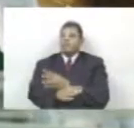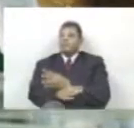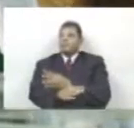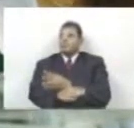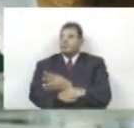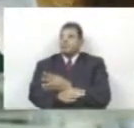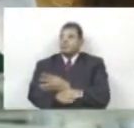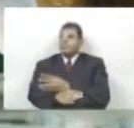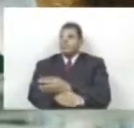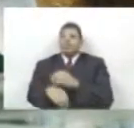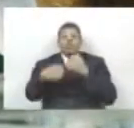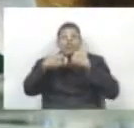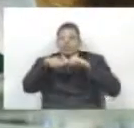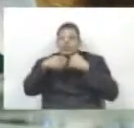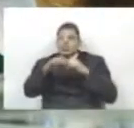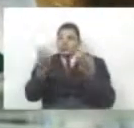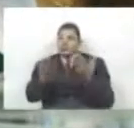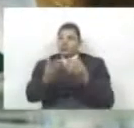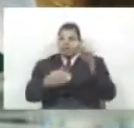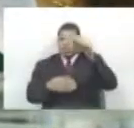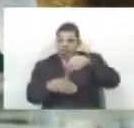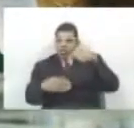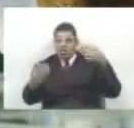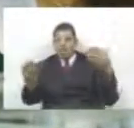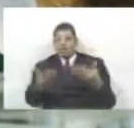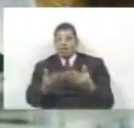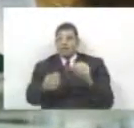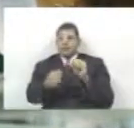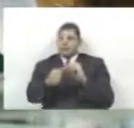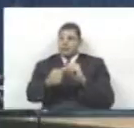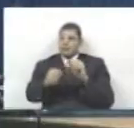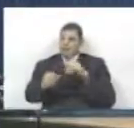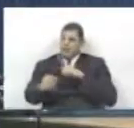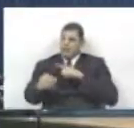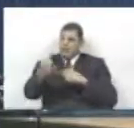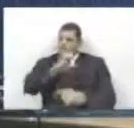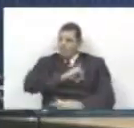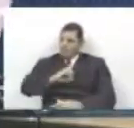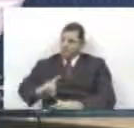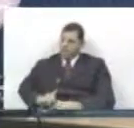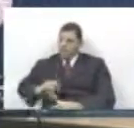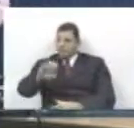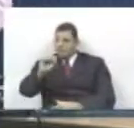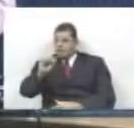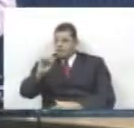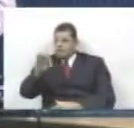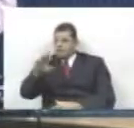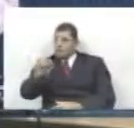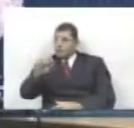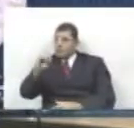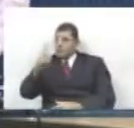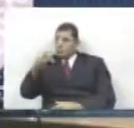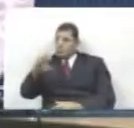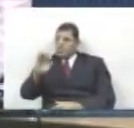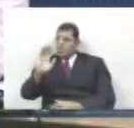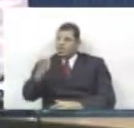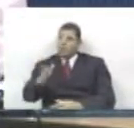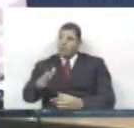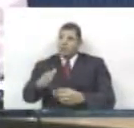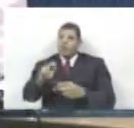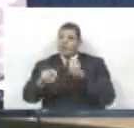não é possível e aqui tem Deputados de situação de oposição que já foram prefeitos do interior